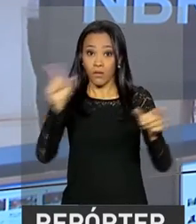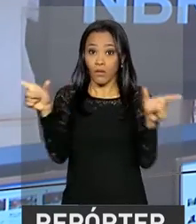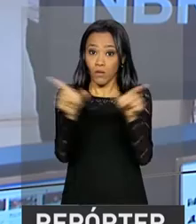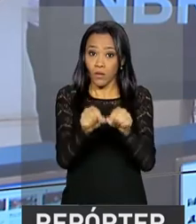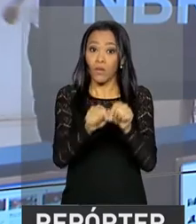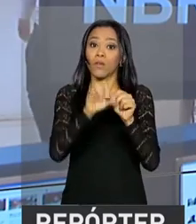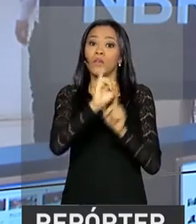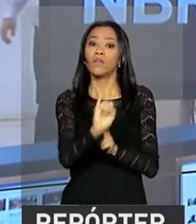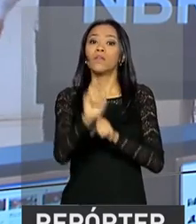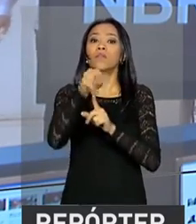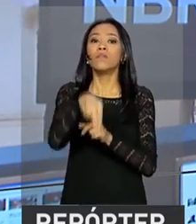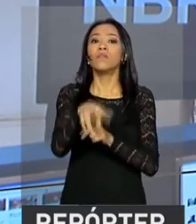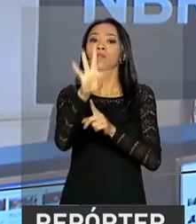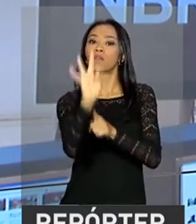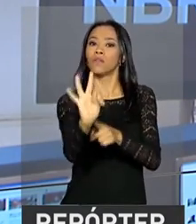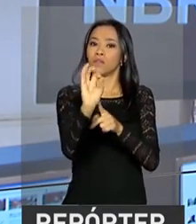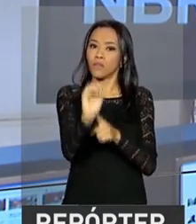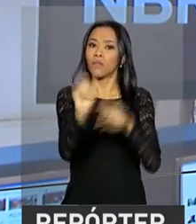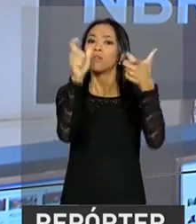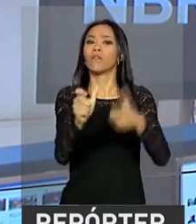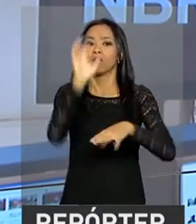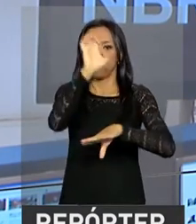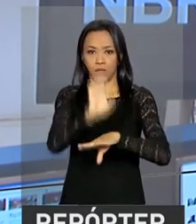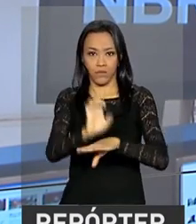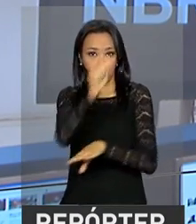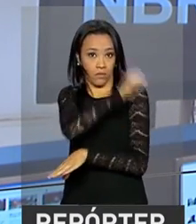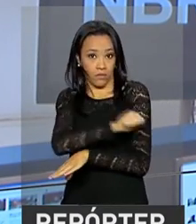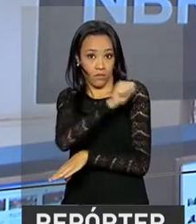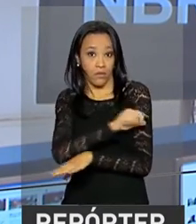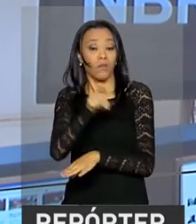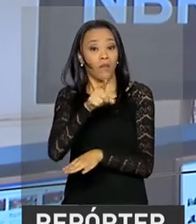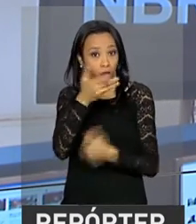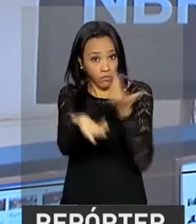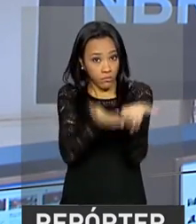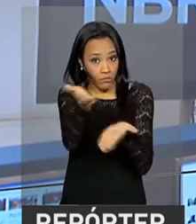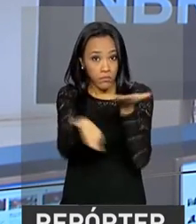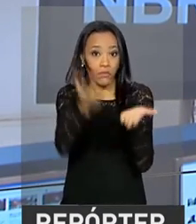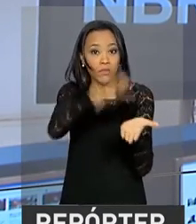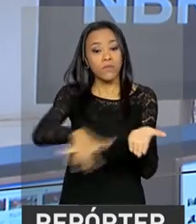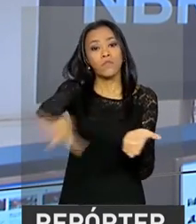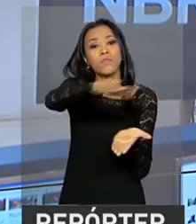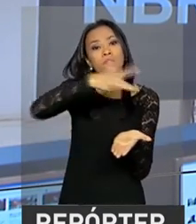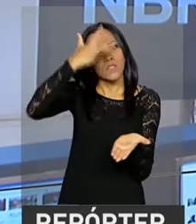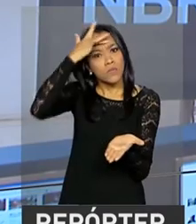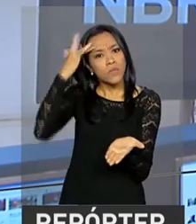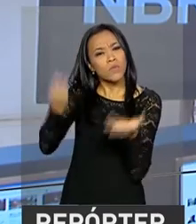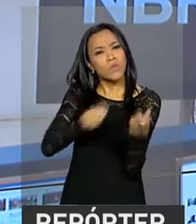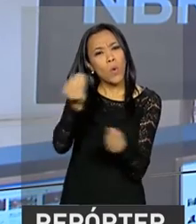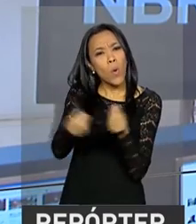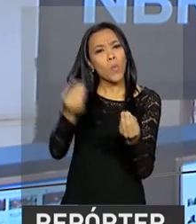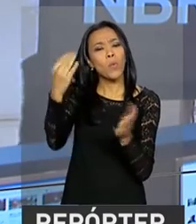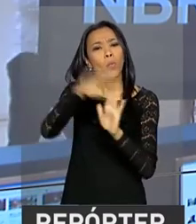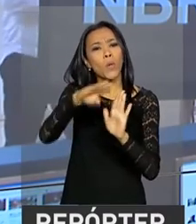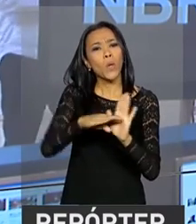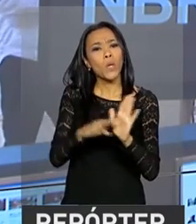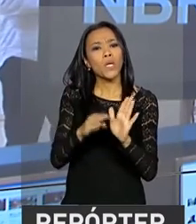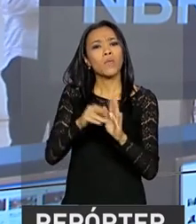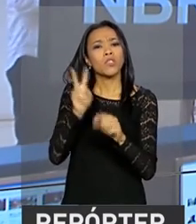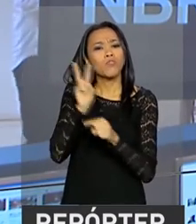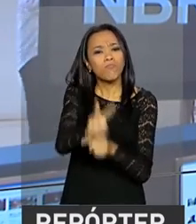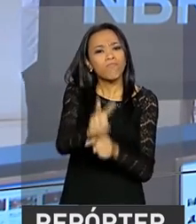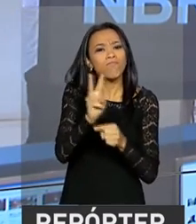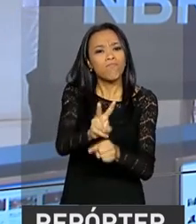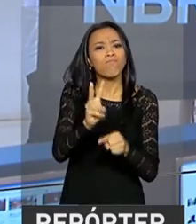e ortopedia do rio de janeiro olinto atende à população por meio do programa de acompanhamento